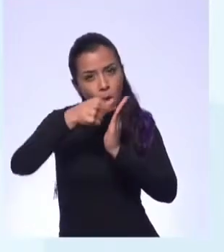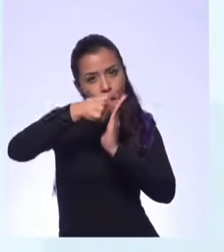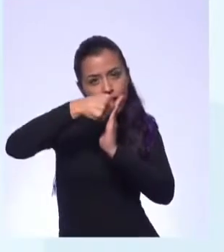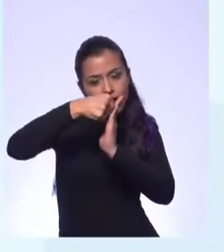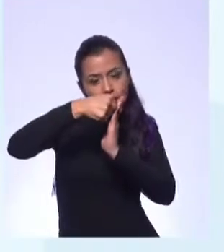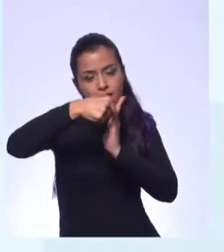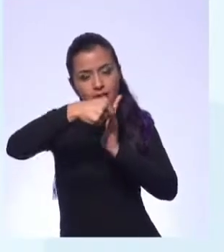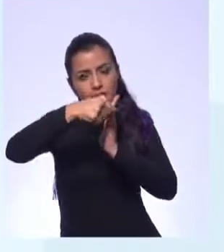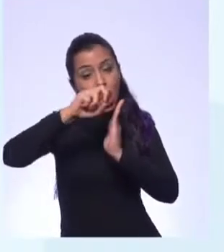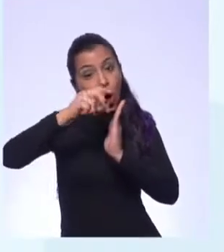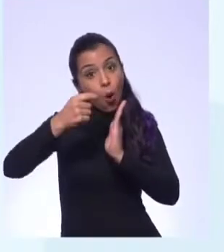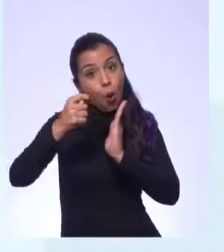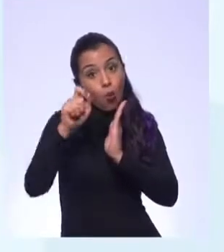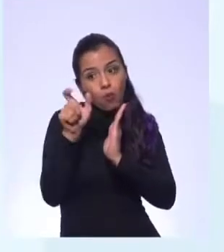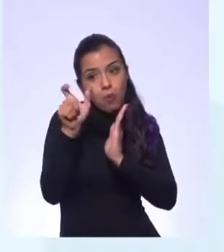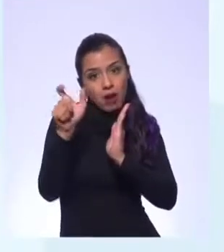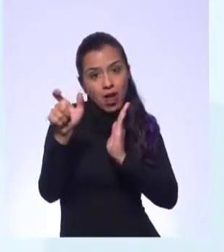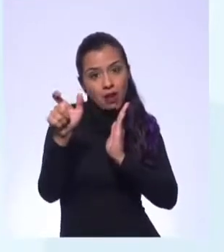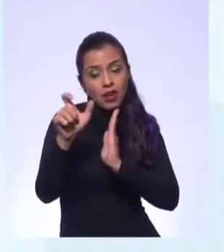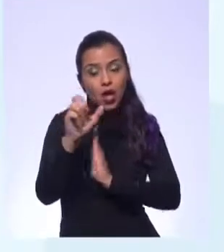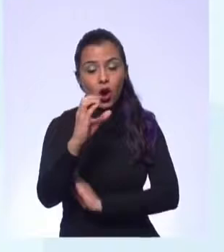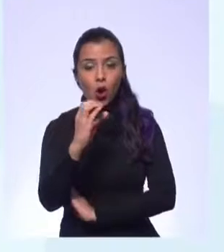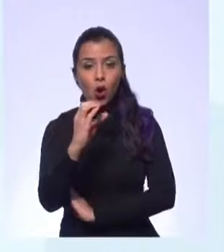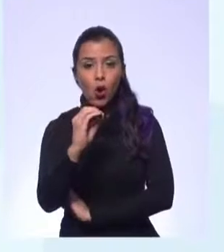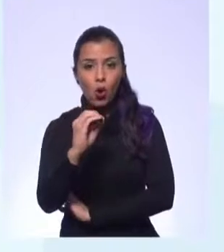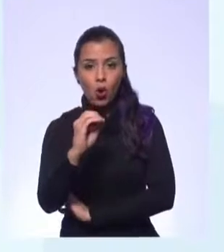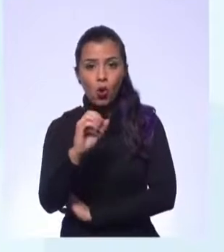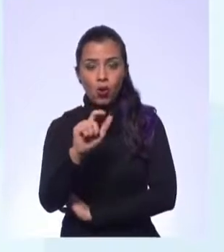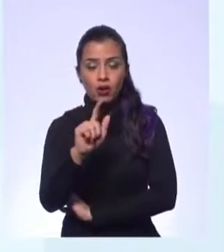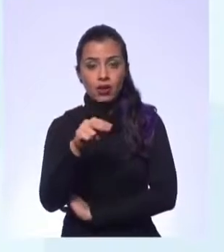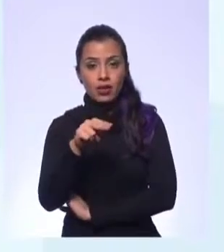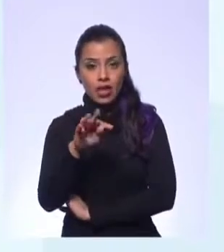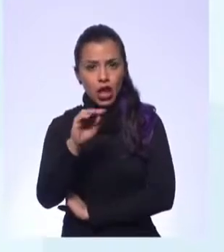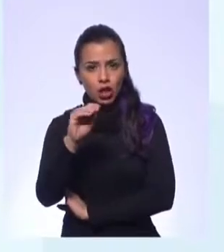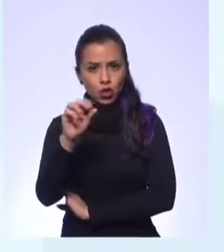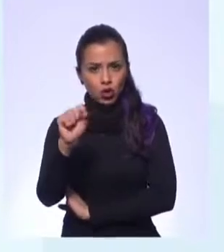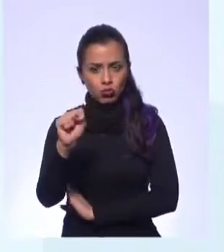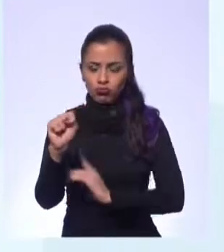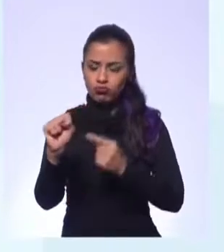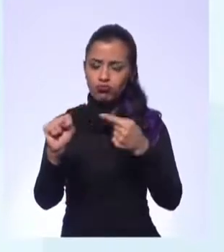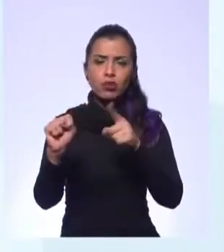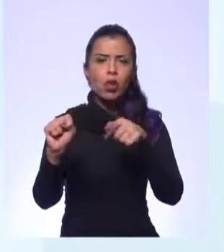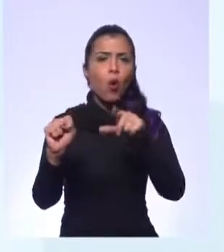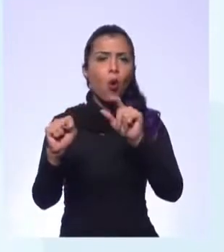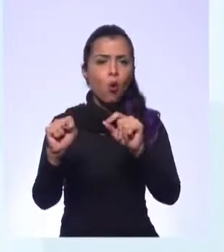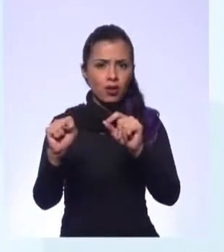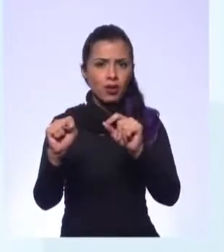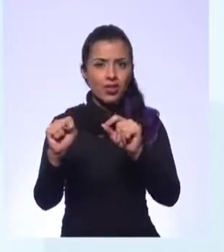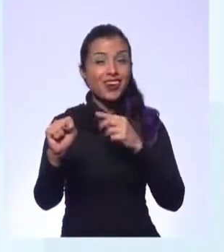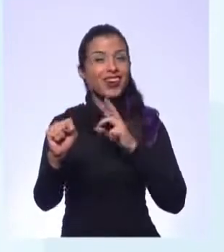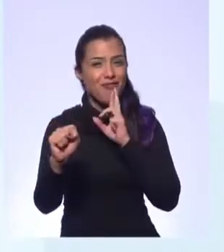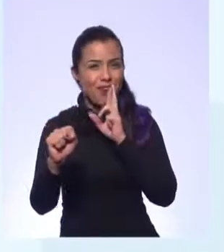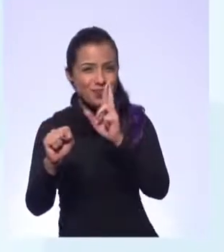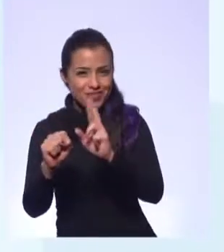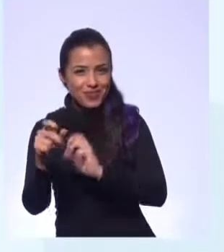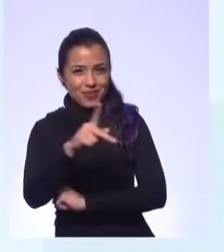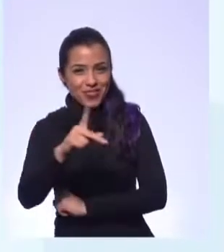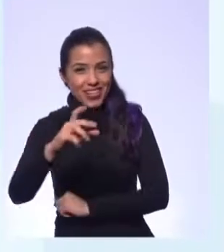ou escrever os cognatos, tá? Lembra que são os cognatos? Agora eu vou responder à professora